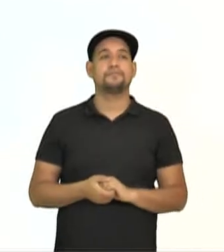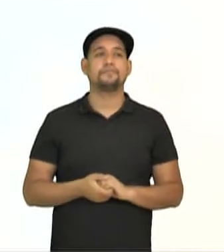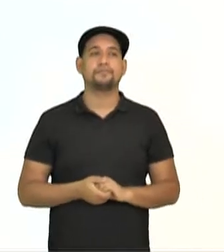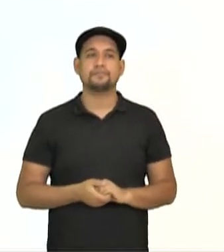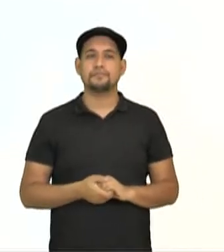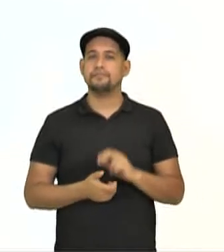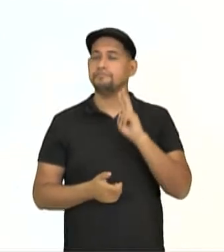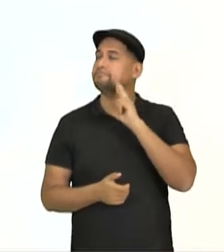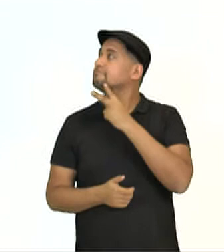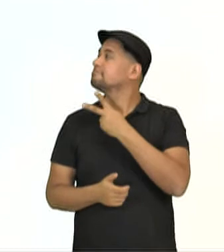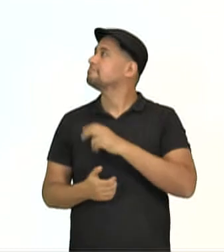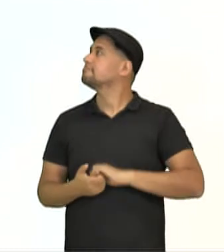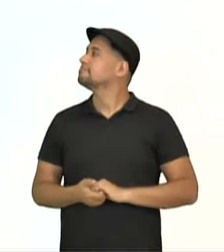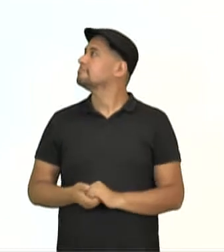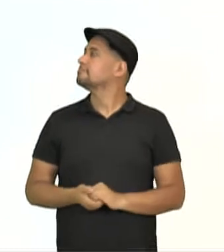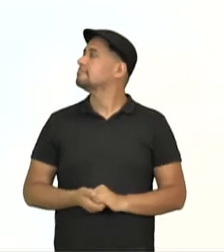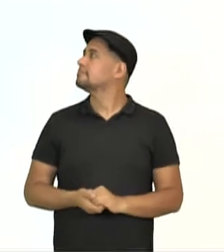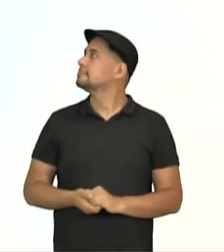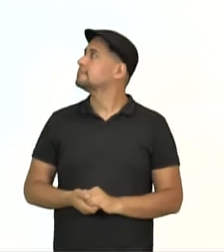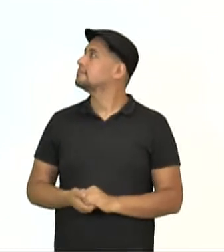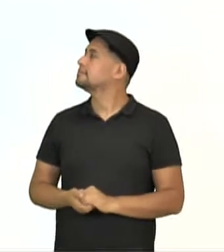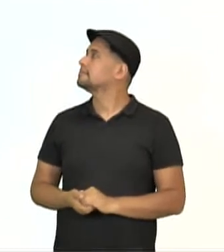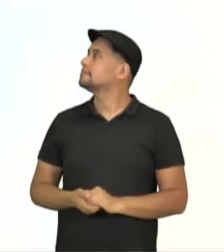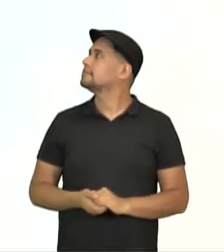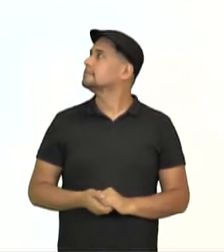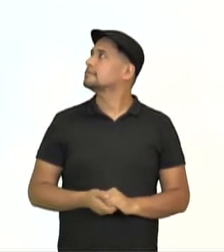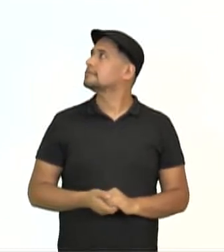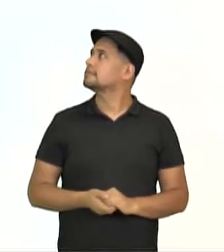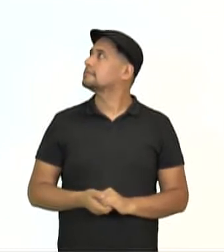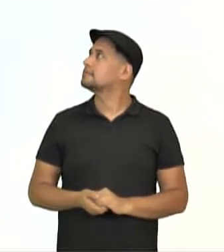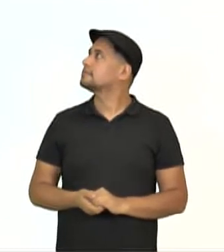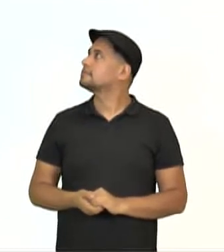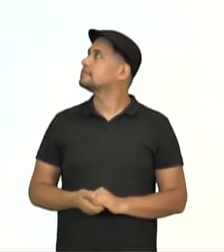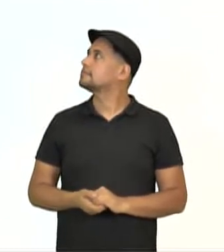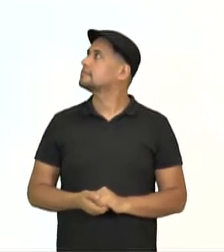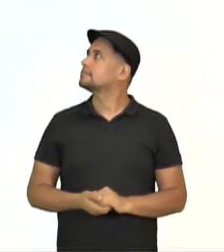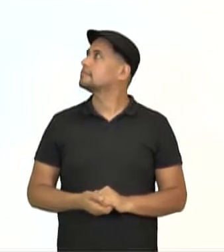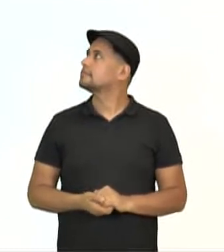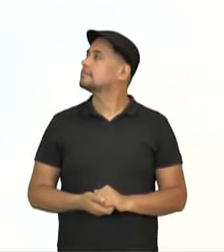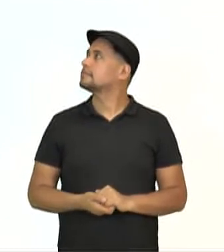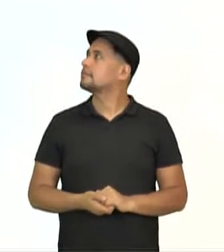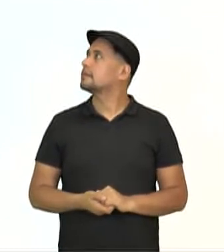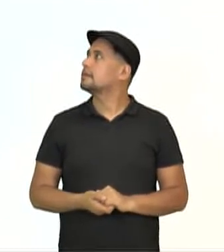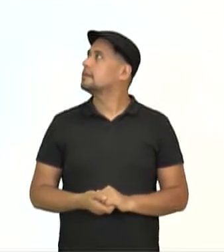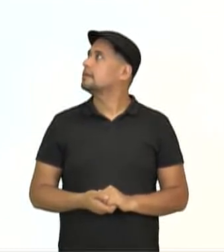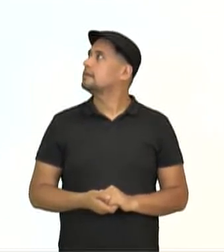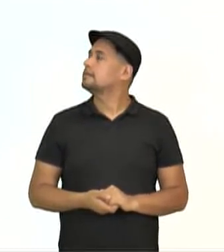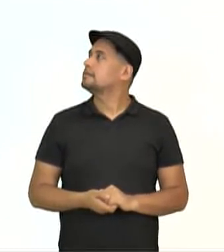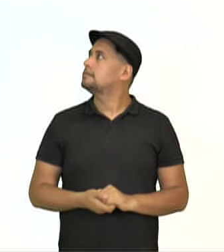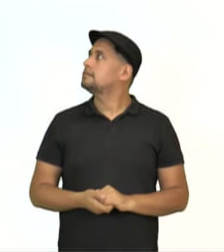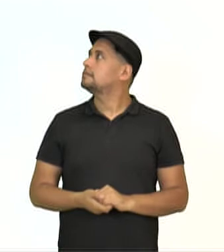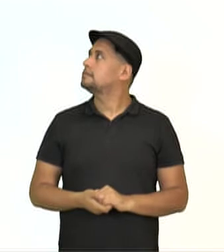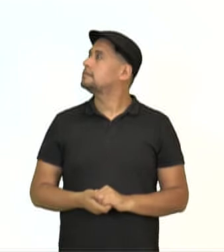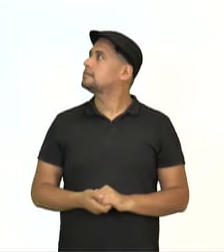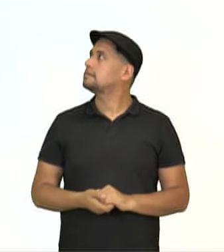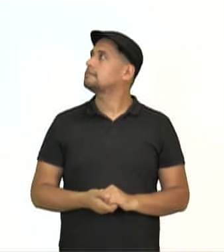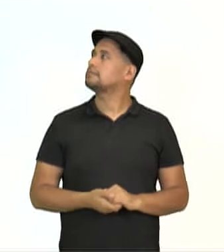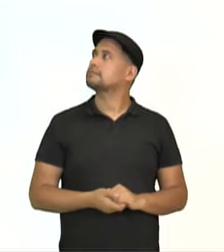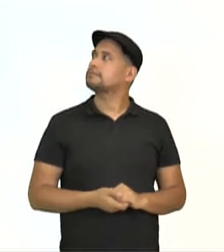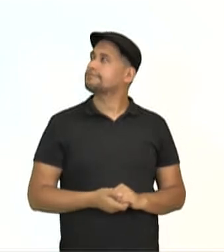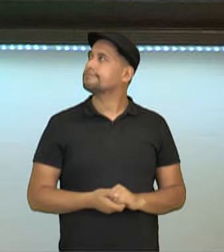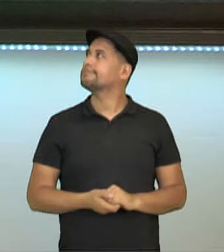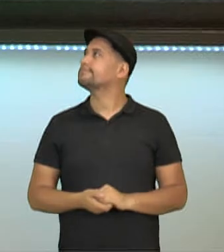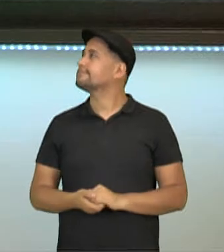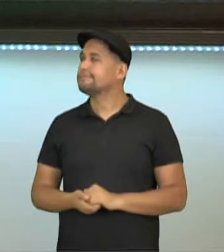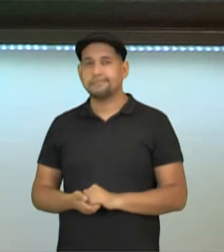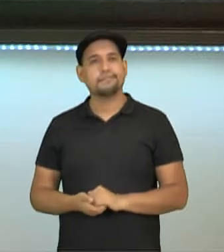Horror, mystery, poetry, romance novel, science fiction, short stories, young adult novel. Então